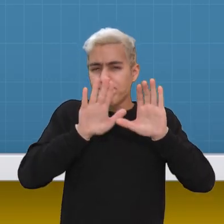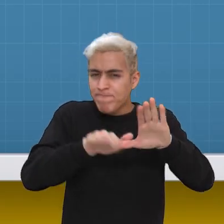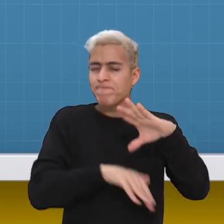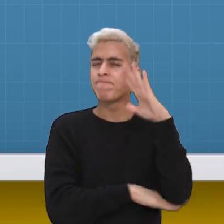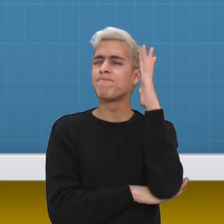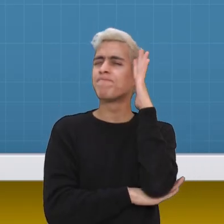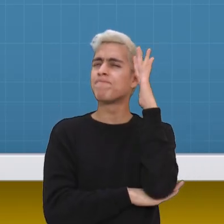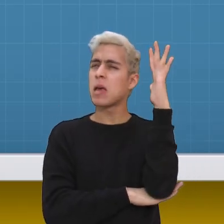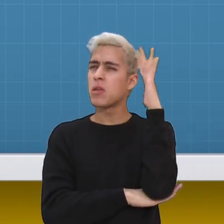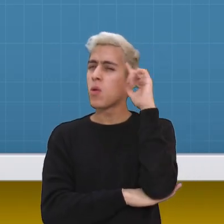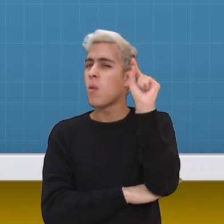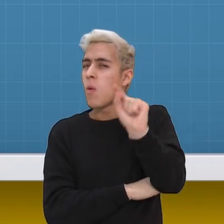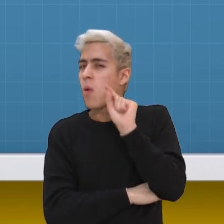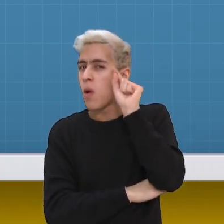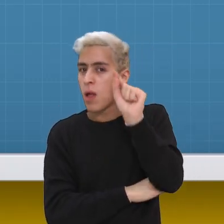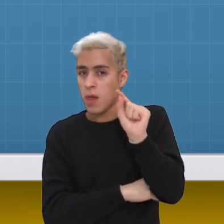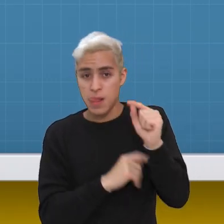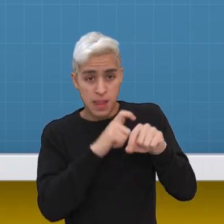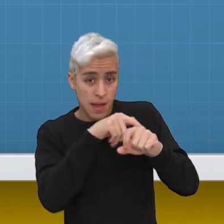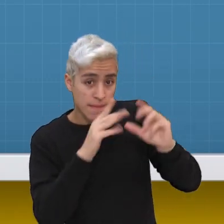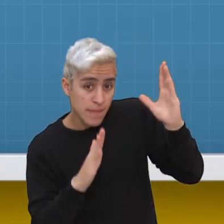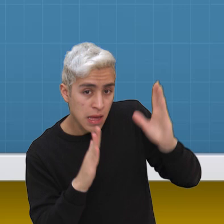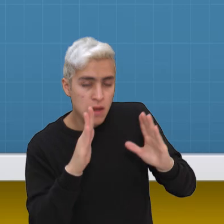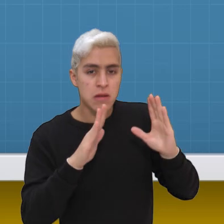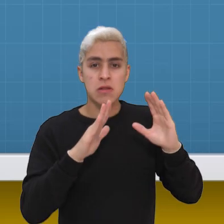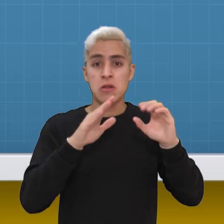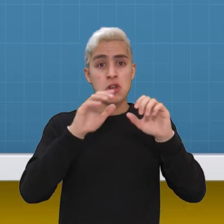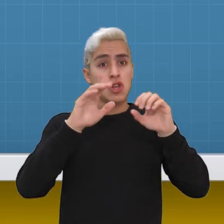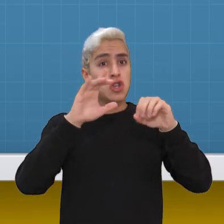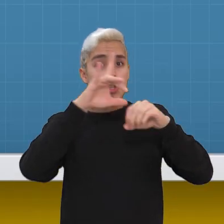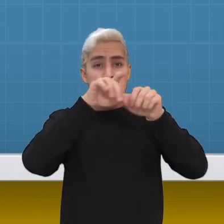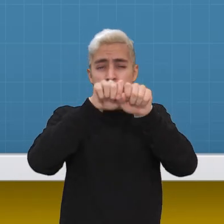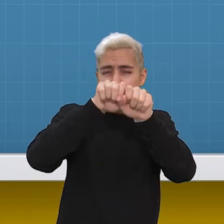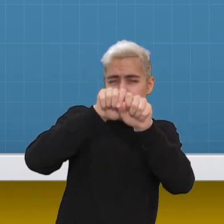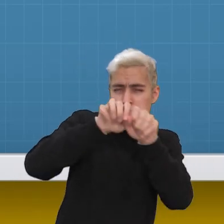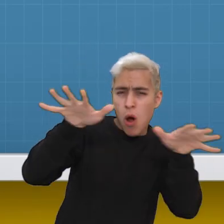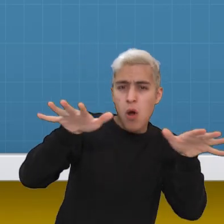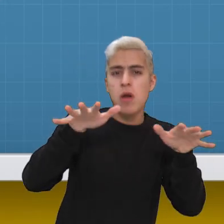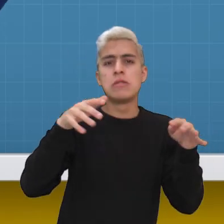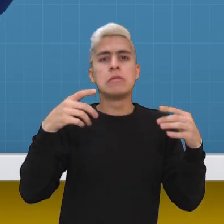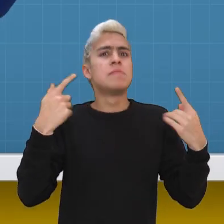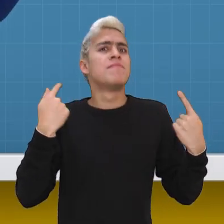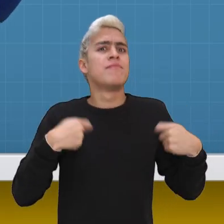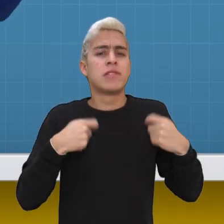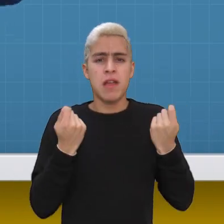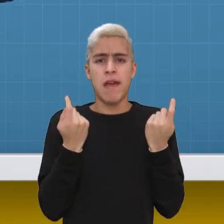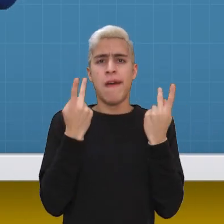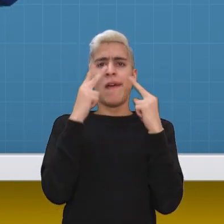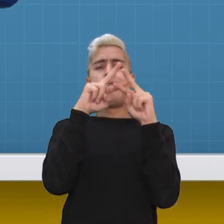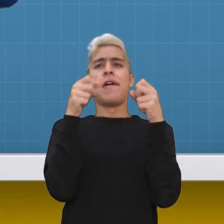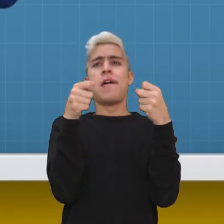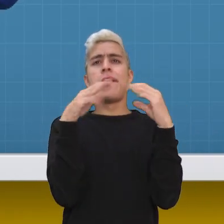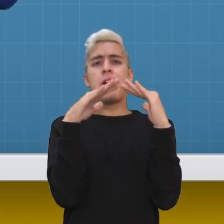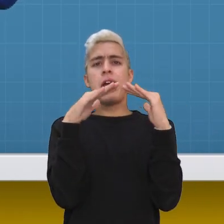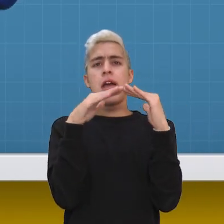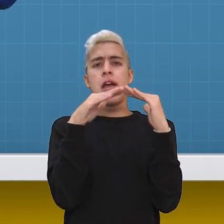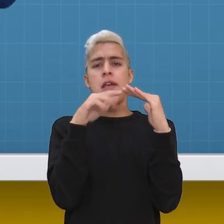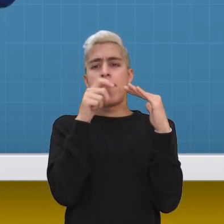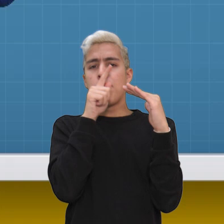vamos imaginar que nestes tempos de pandemia, que nós temos que ficar presos em